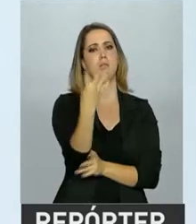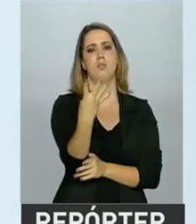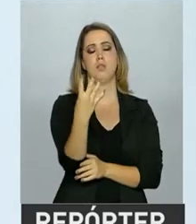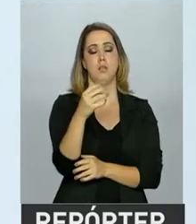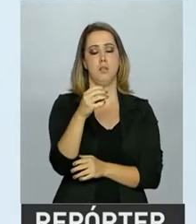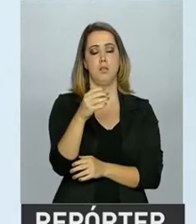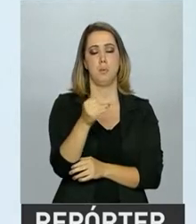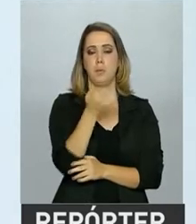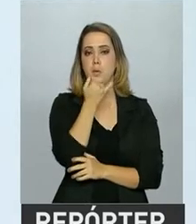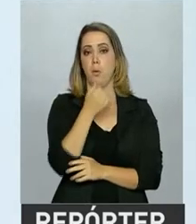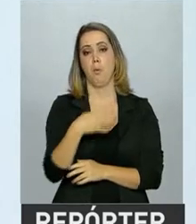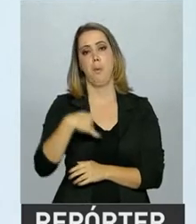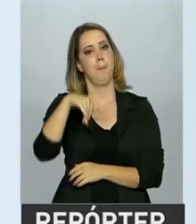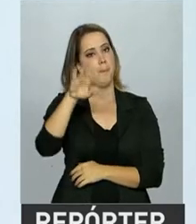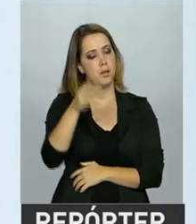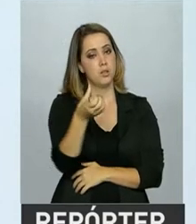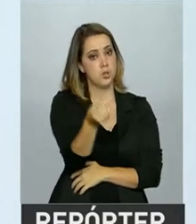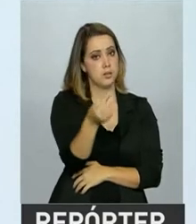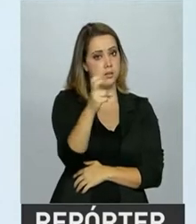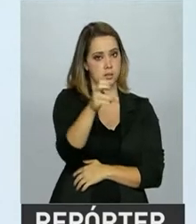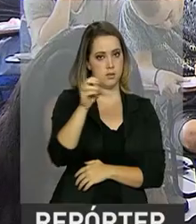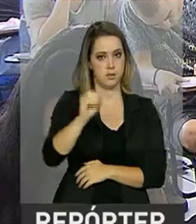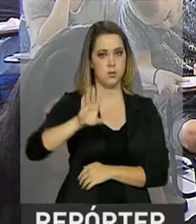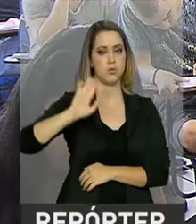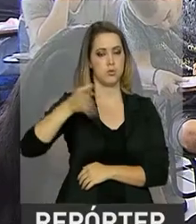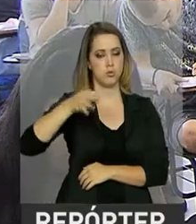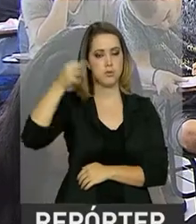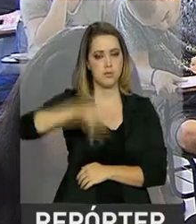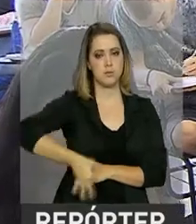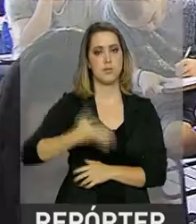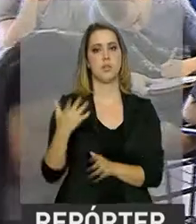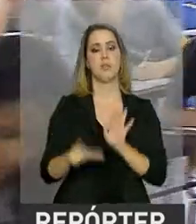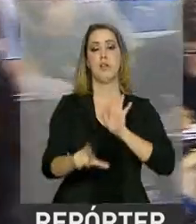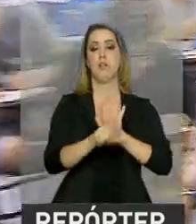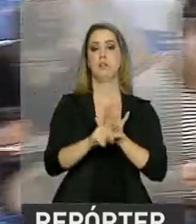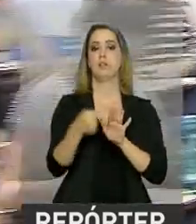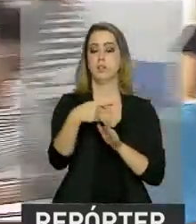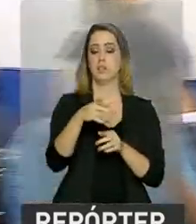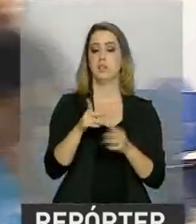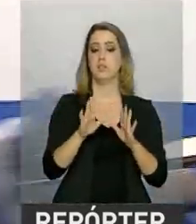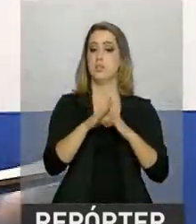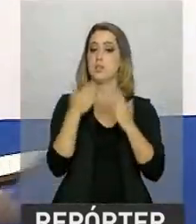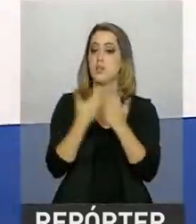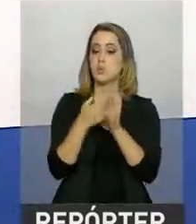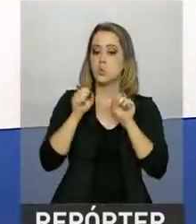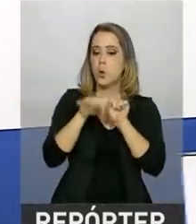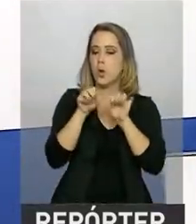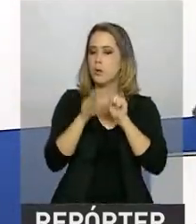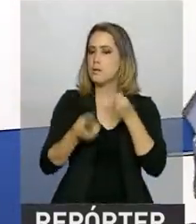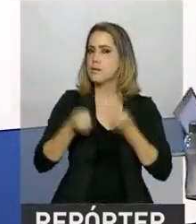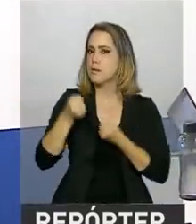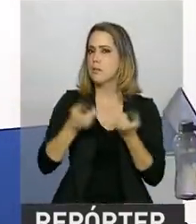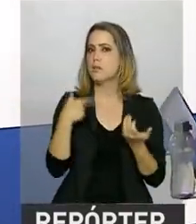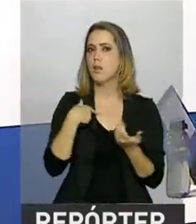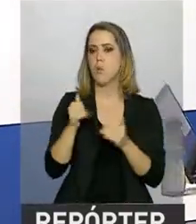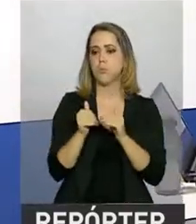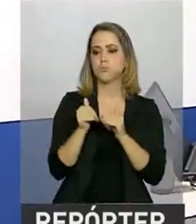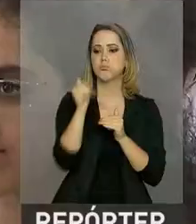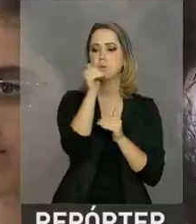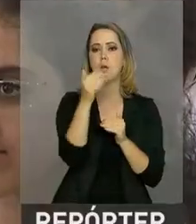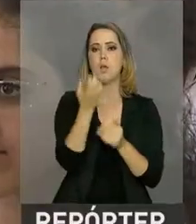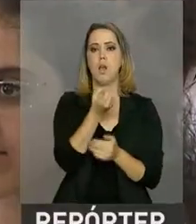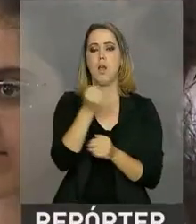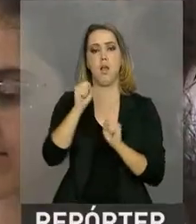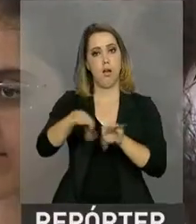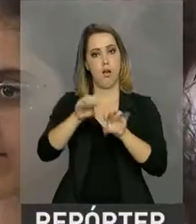650 normas regulamentaram a aplicação da lei. Nas autoescolas, por exemplo, aumentou o número de aulas teóricas e práticas